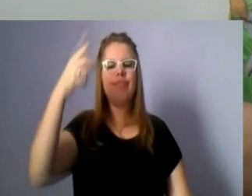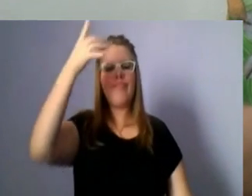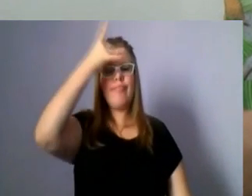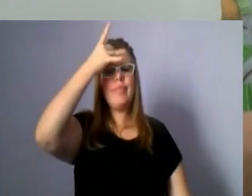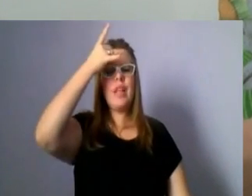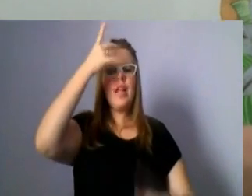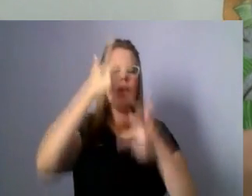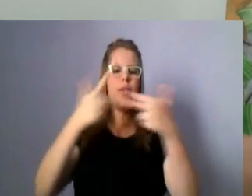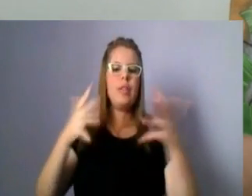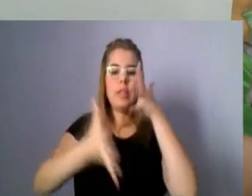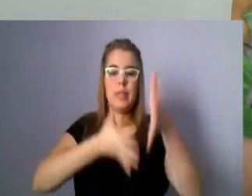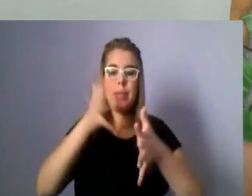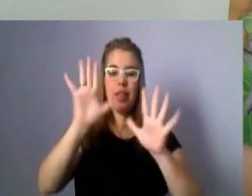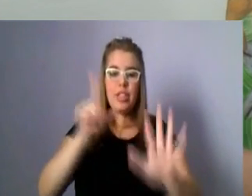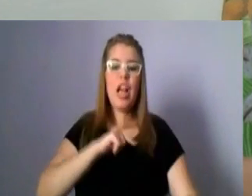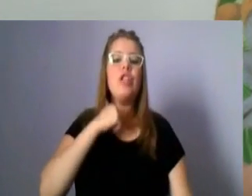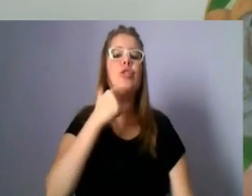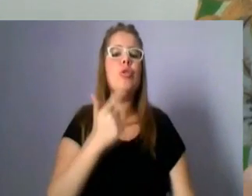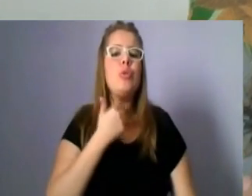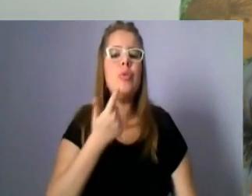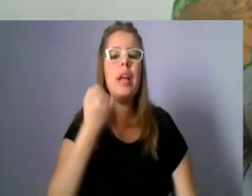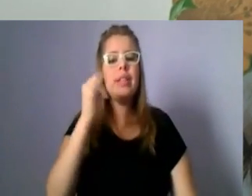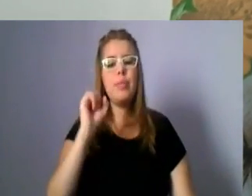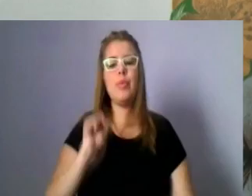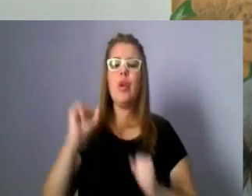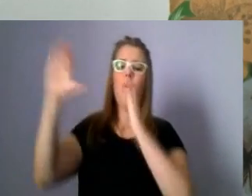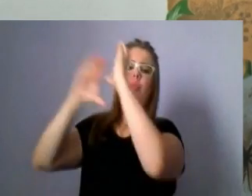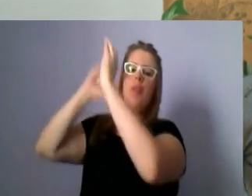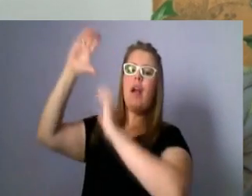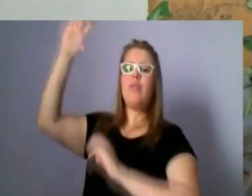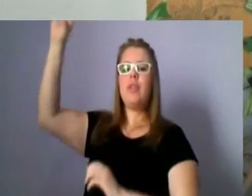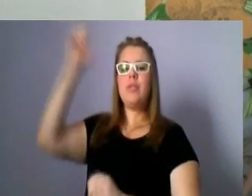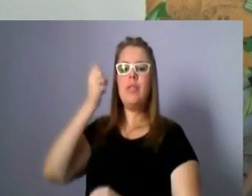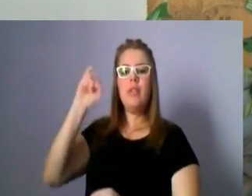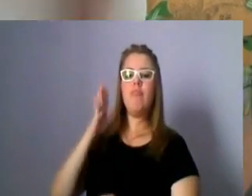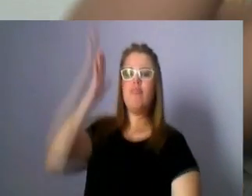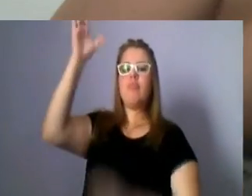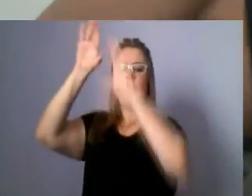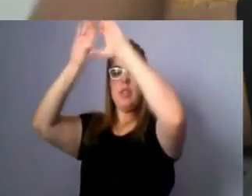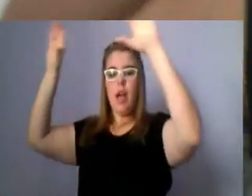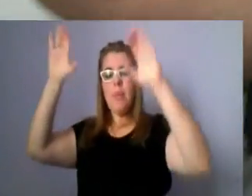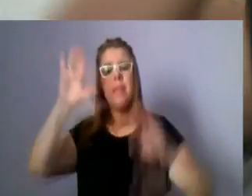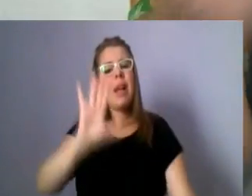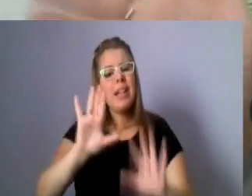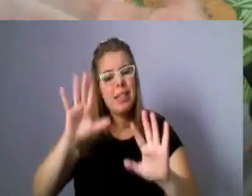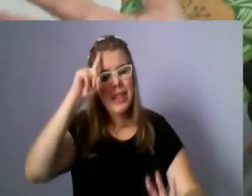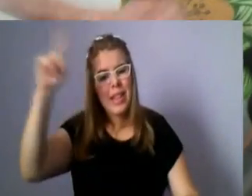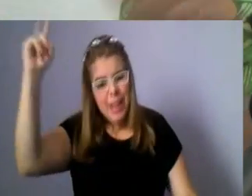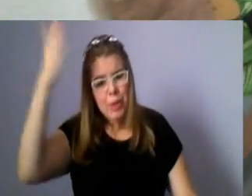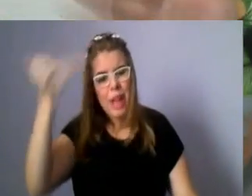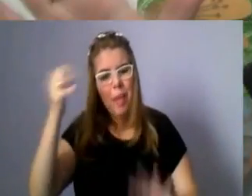que dominava a língua de sinais, mas tinha dúvidas se poderia se comunicar com Deus quando estivesse no céu. Mas Deus sabe